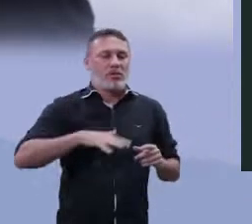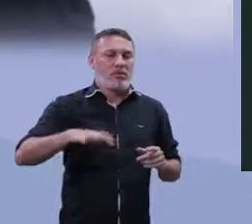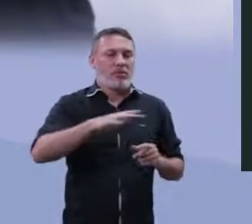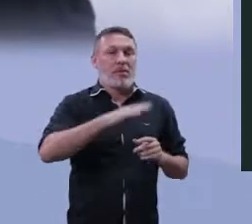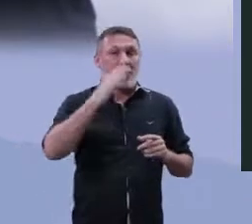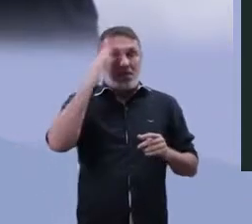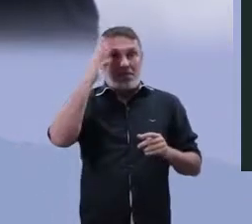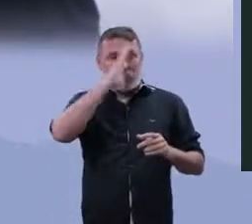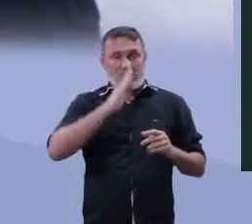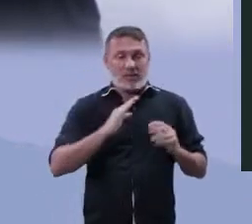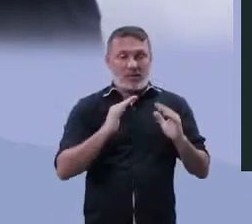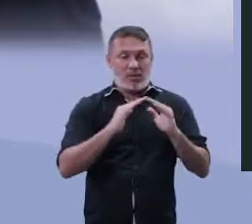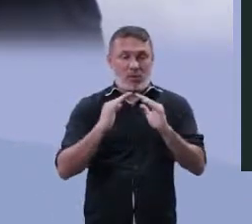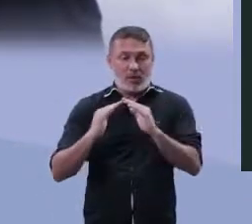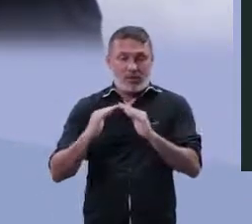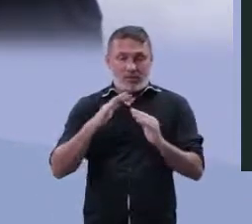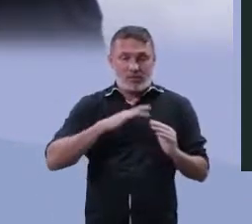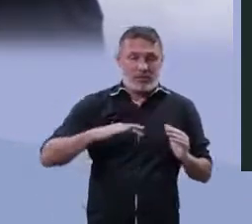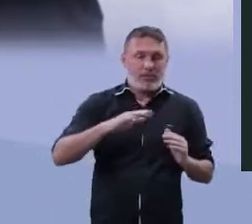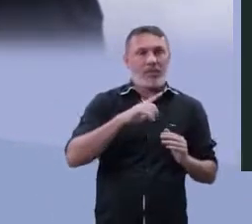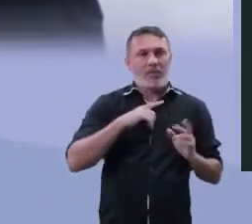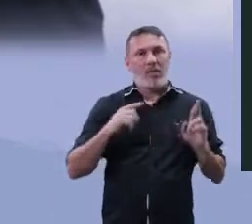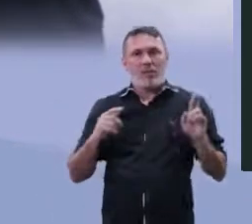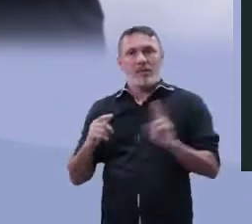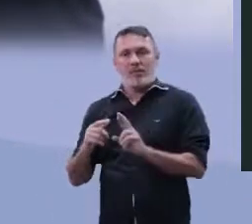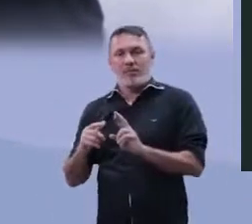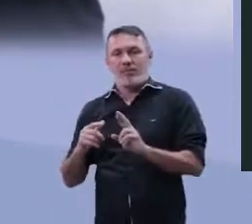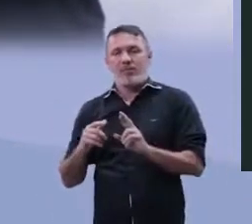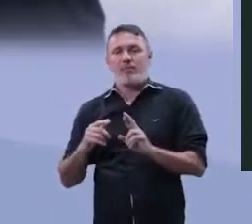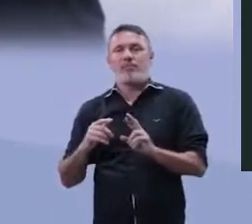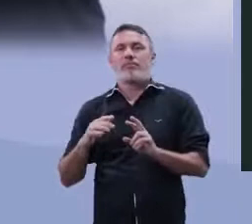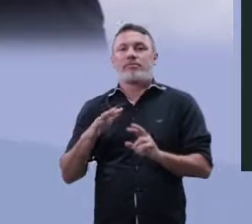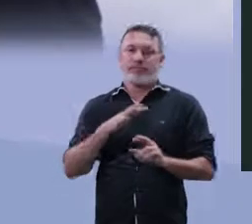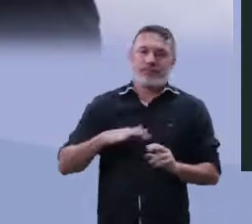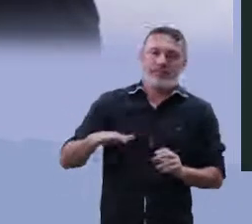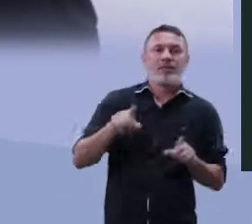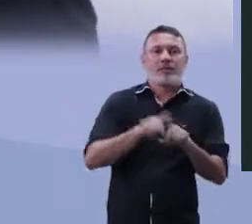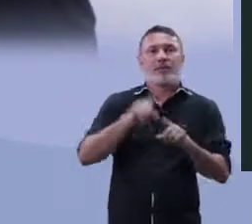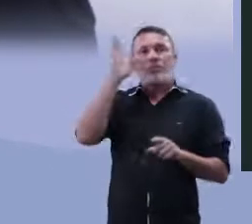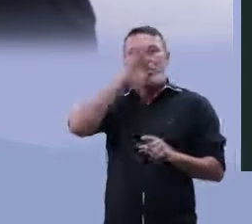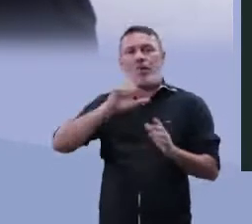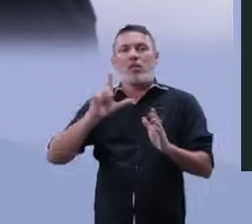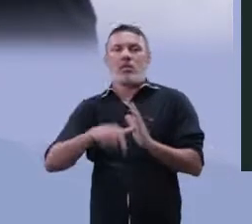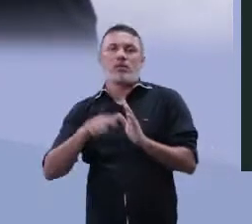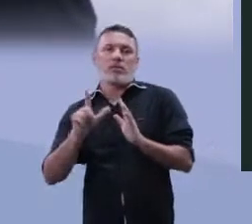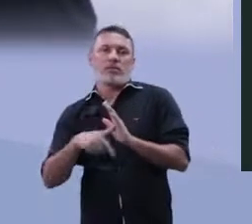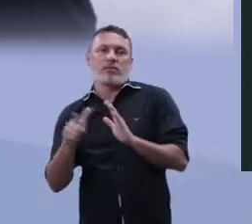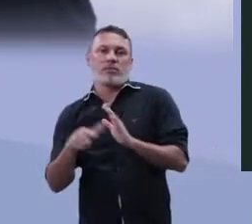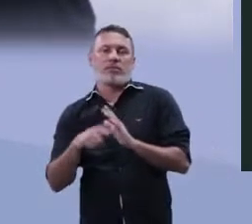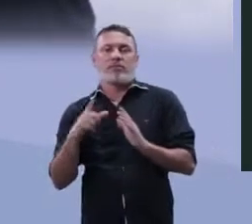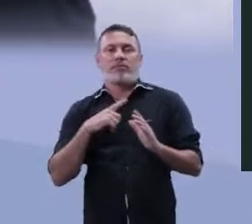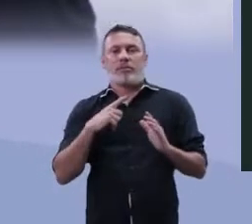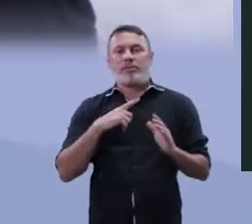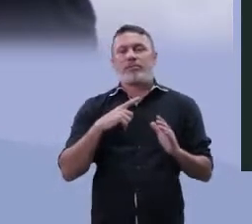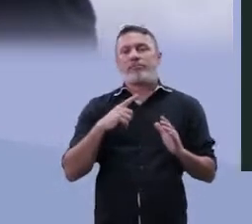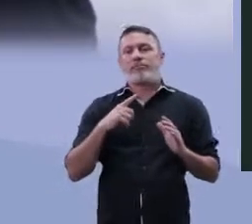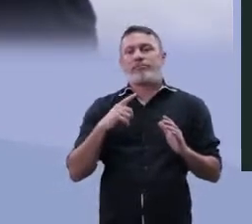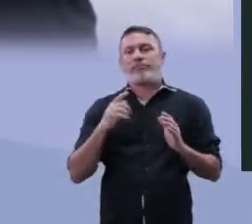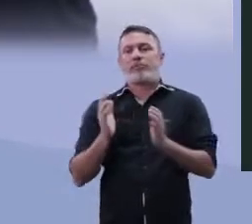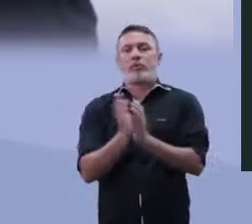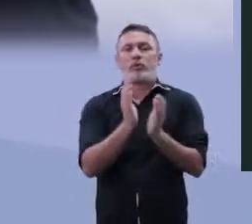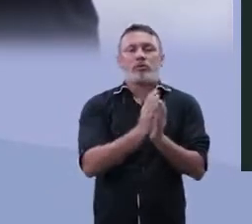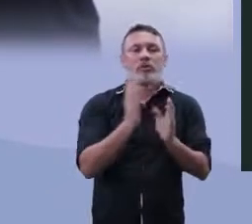Brasil urbano, certo? Representado aí pela República, e o Brasil atrasado, né,